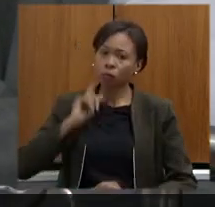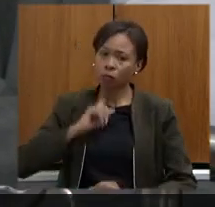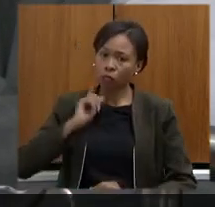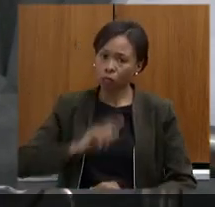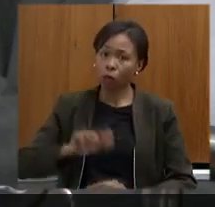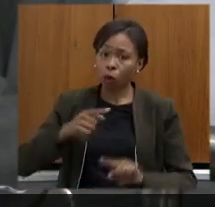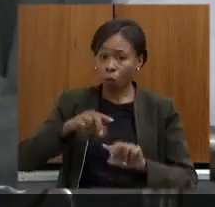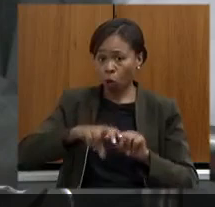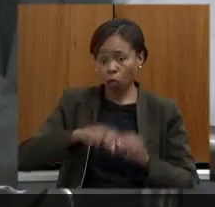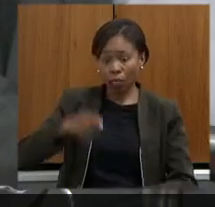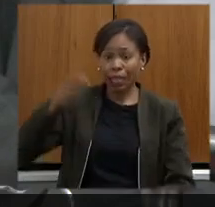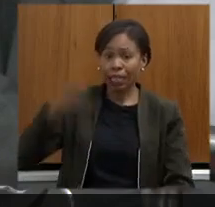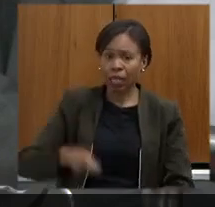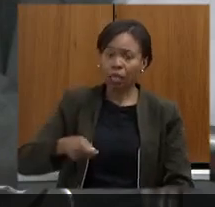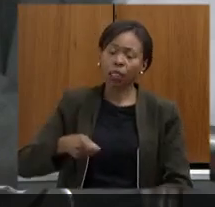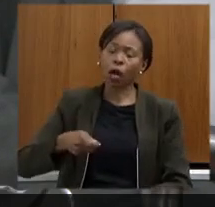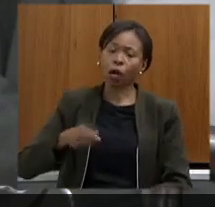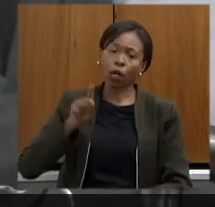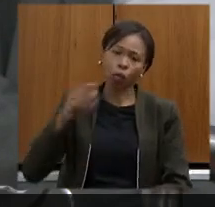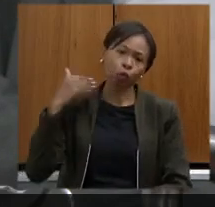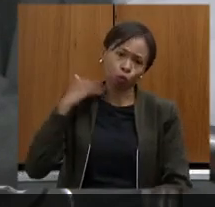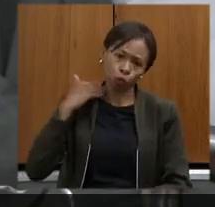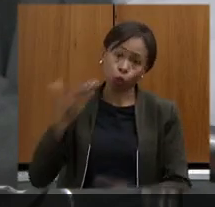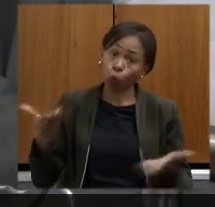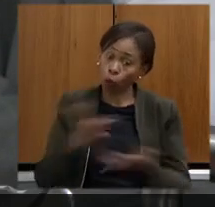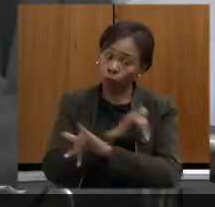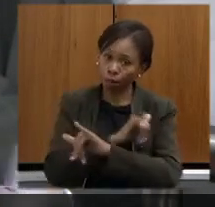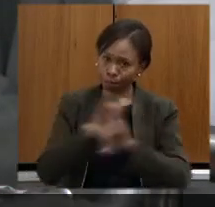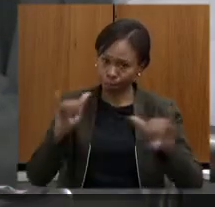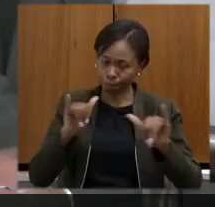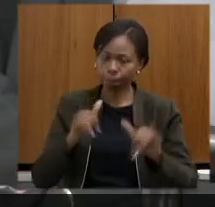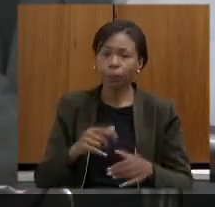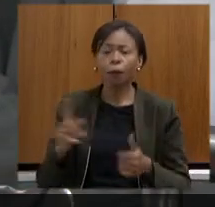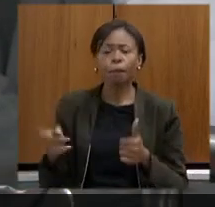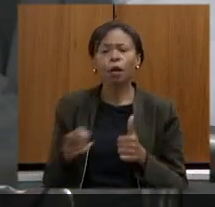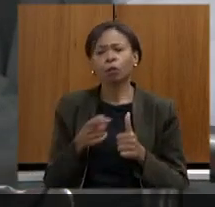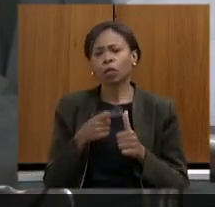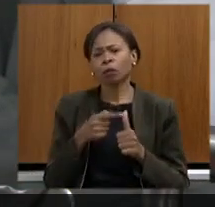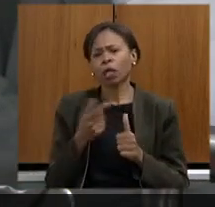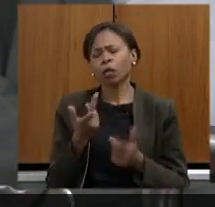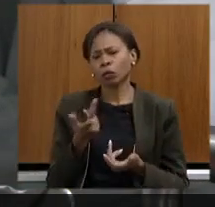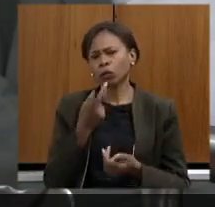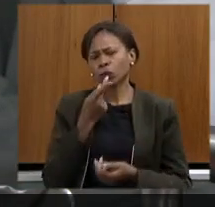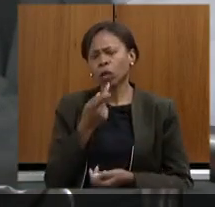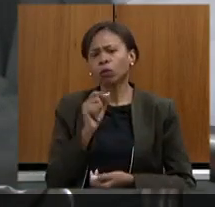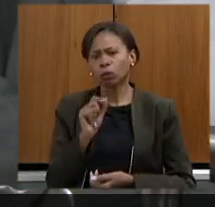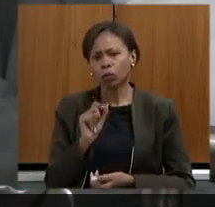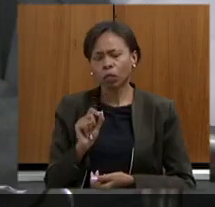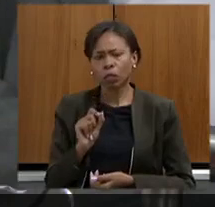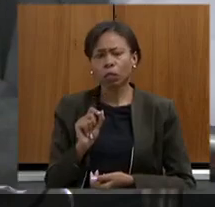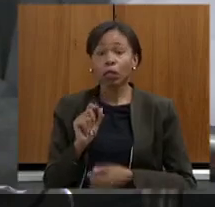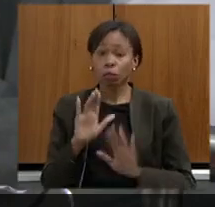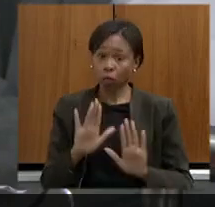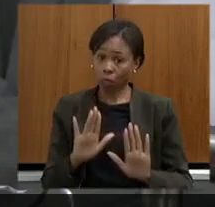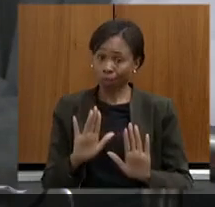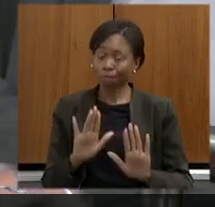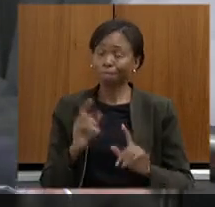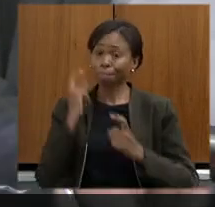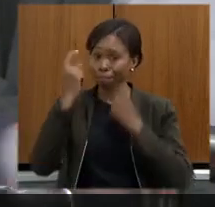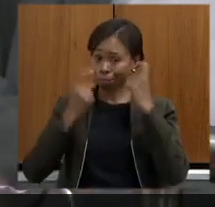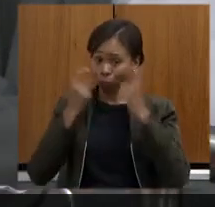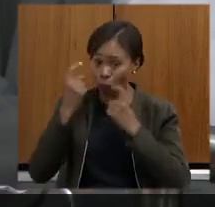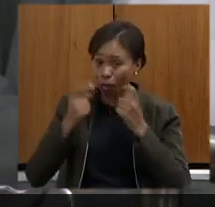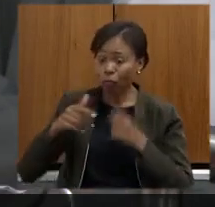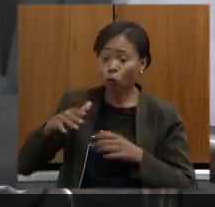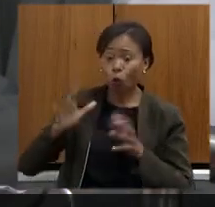partir Então dessa decisão que hoje foi publicada a primeira coisa então que eu trago aqui é desrespeito aí ainda falando e preocupado com